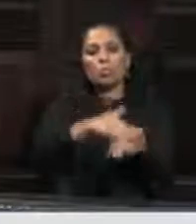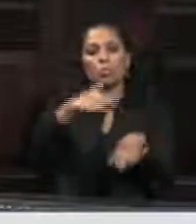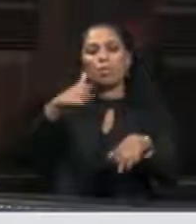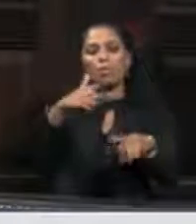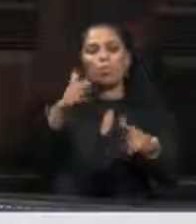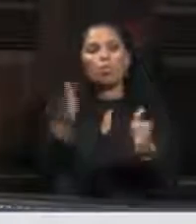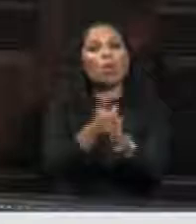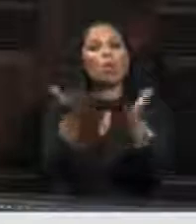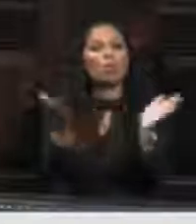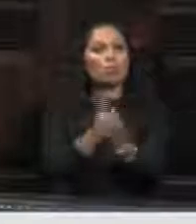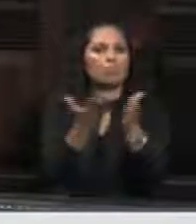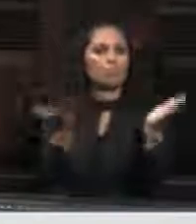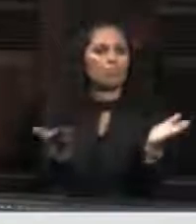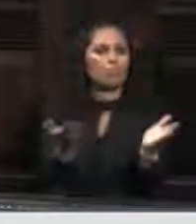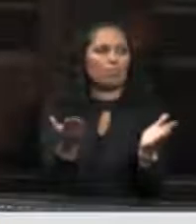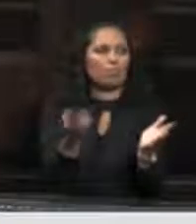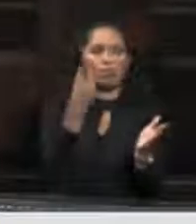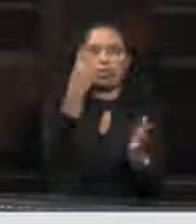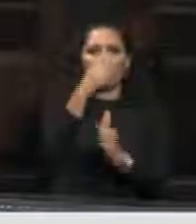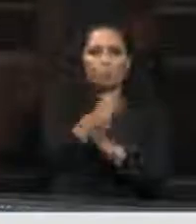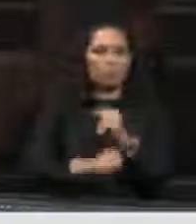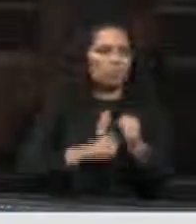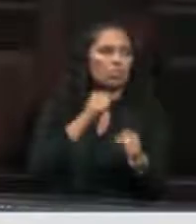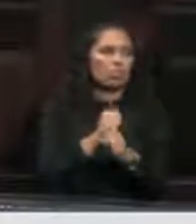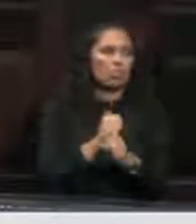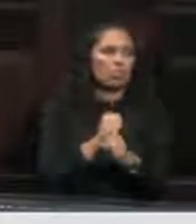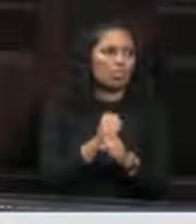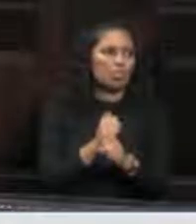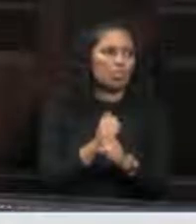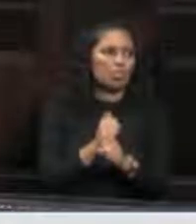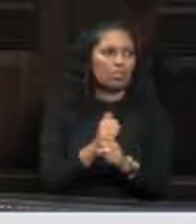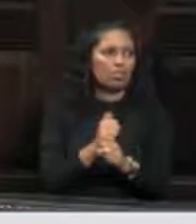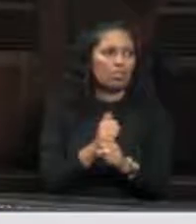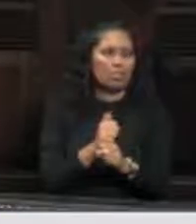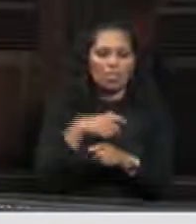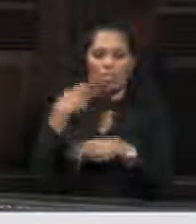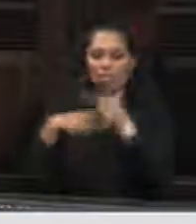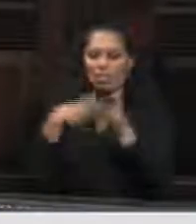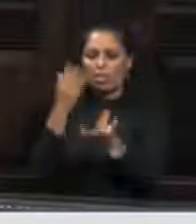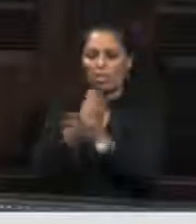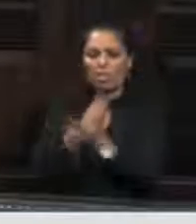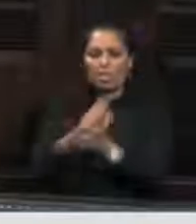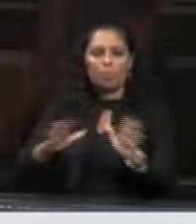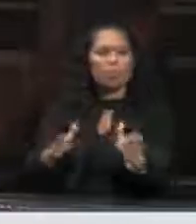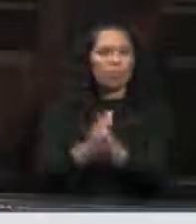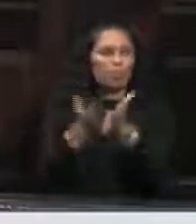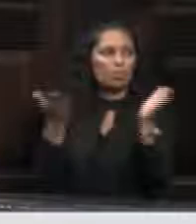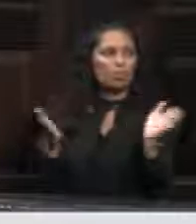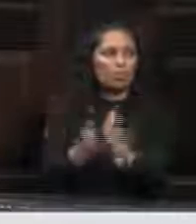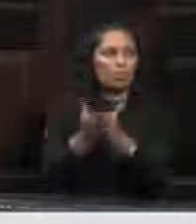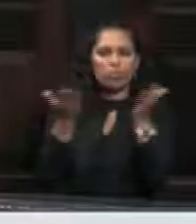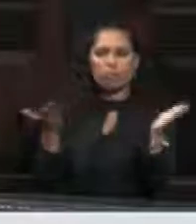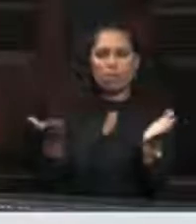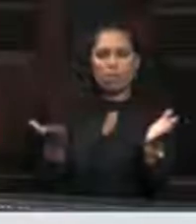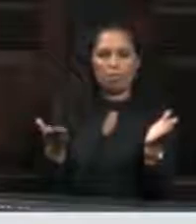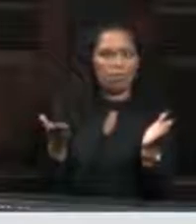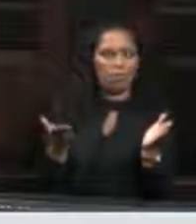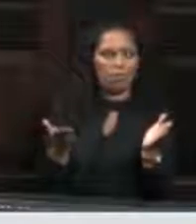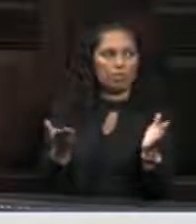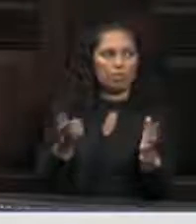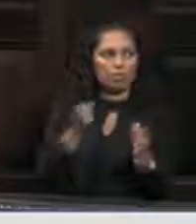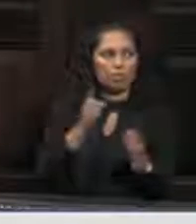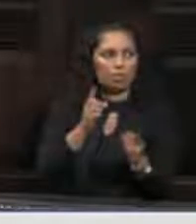sem reajuste. Há várias formas de acabar com a pobreza. Nós, por exemplo, defendemos que acabar